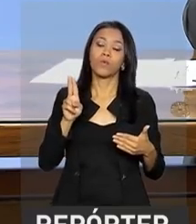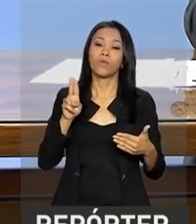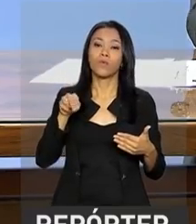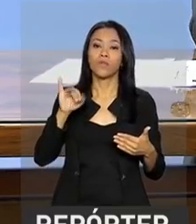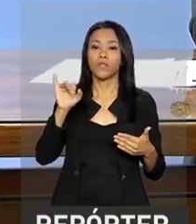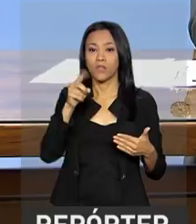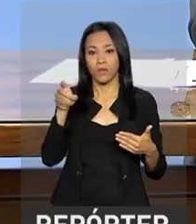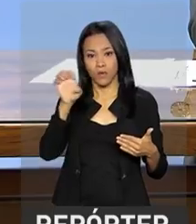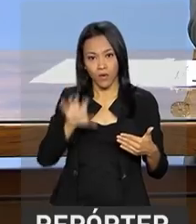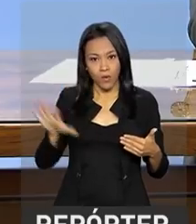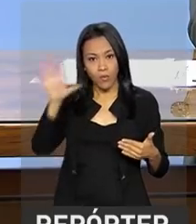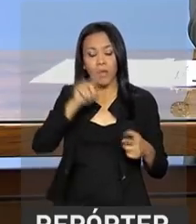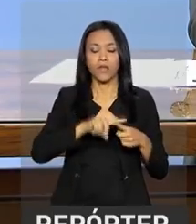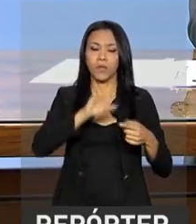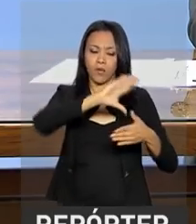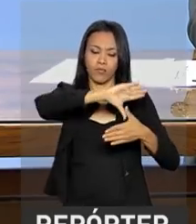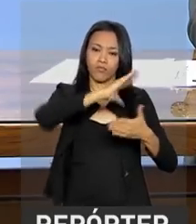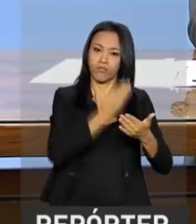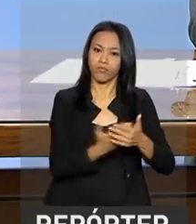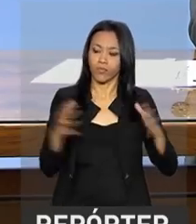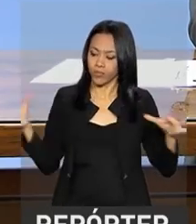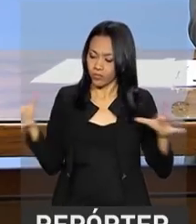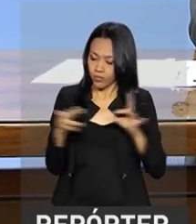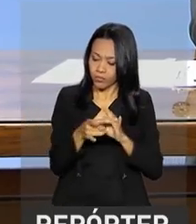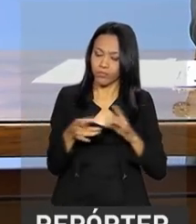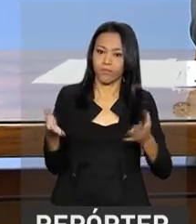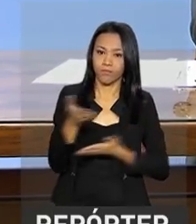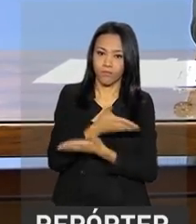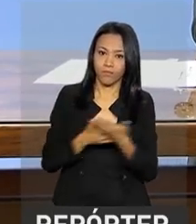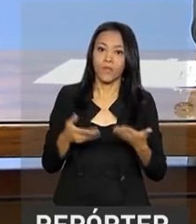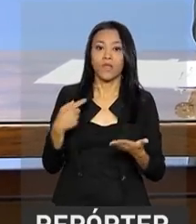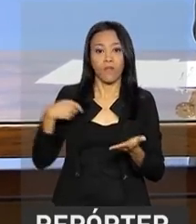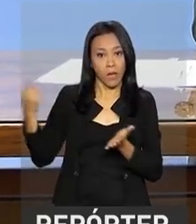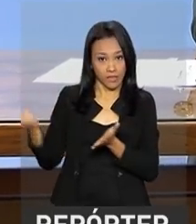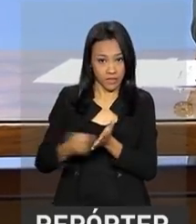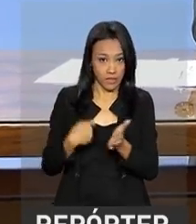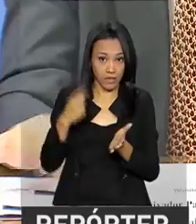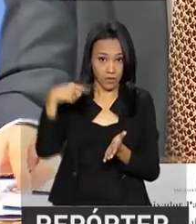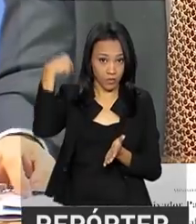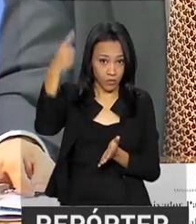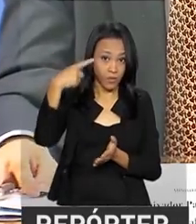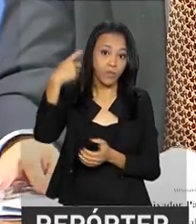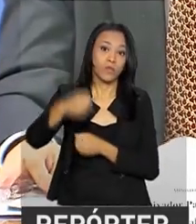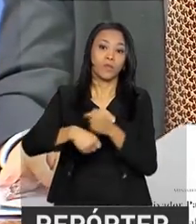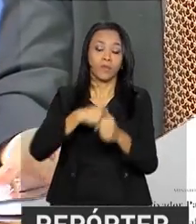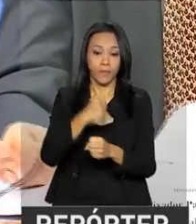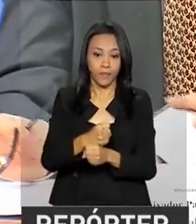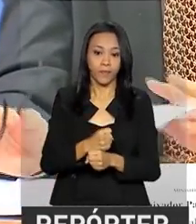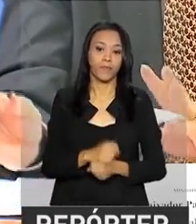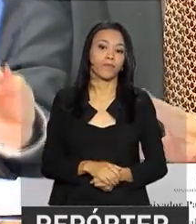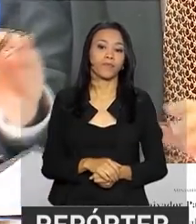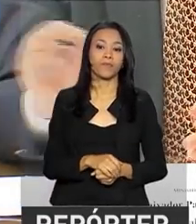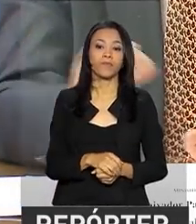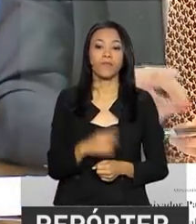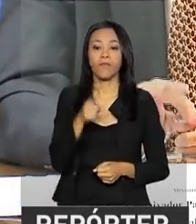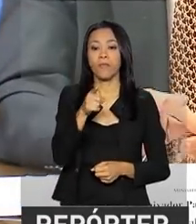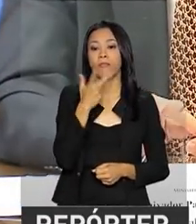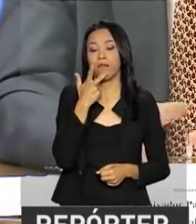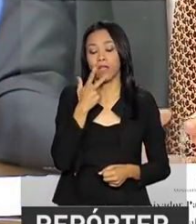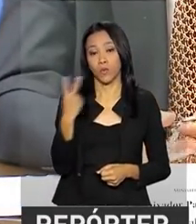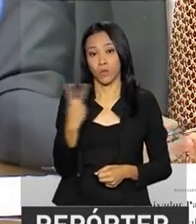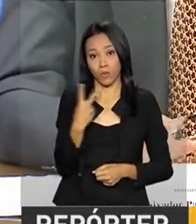negociações a expectativa é que os dois blocos assinem um tratado comercial no ano que vem os dois lados identificaram